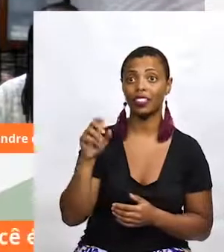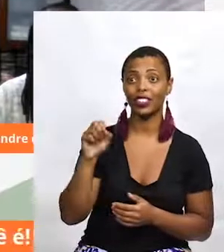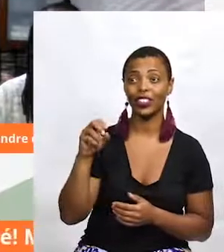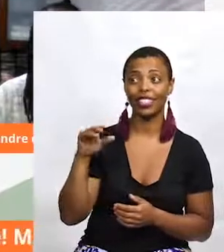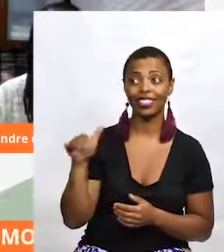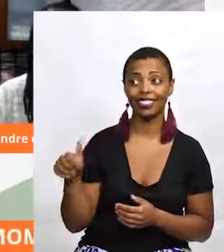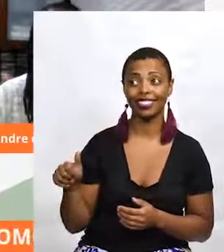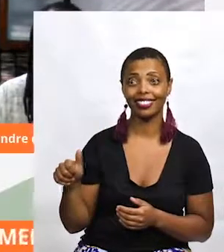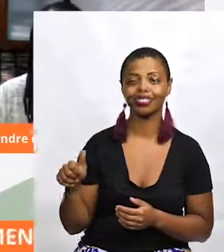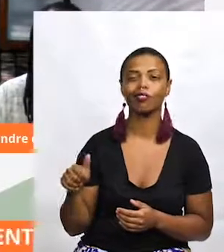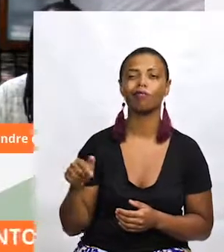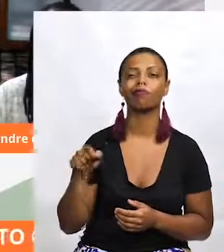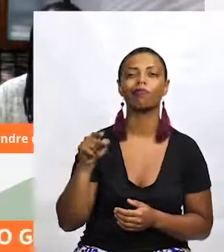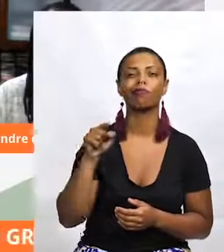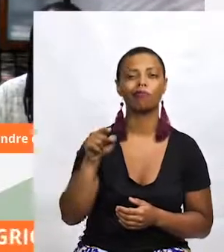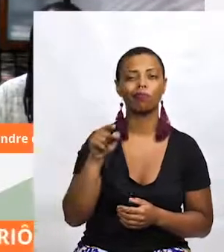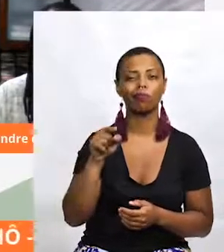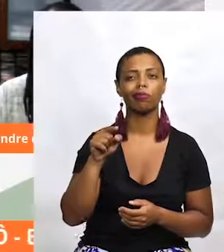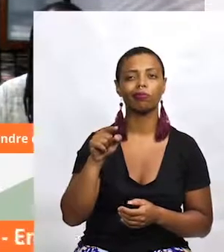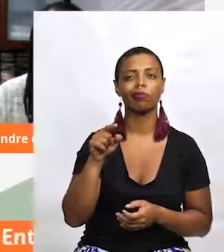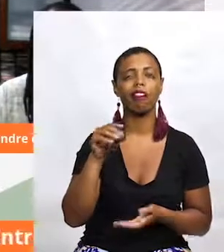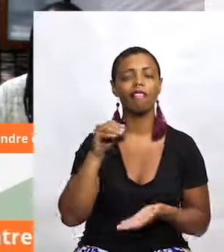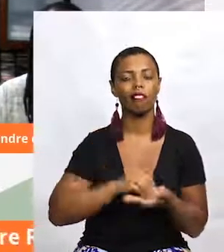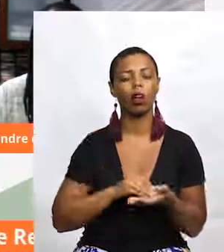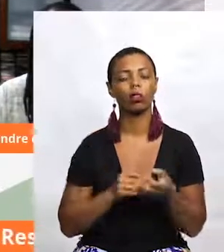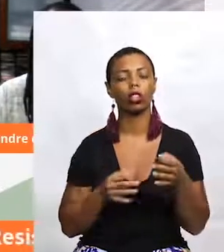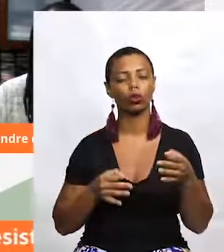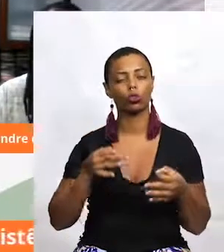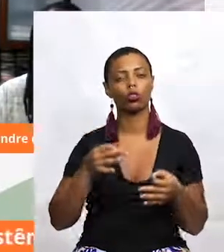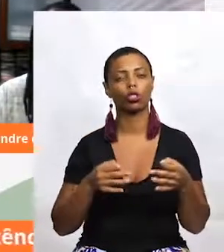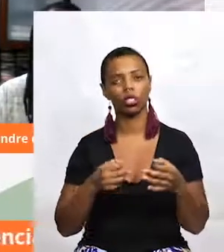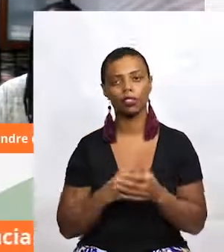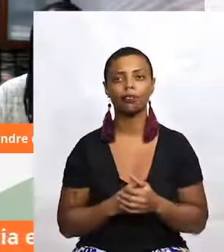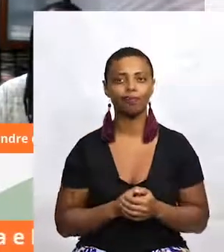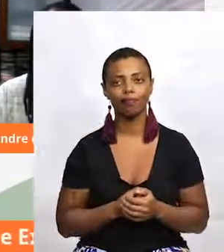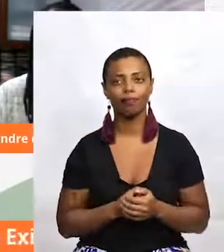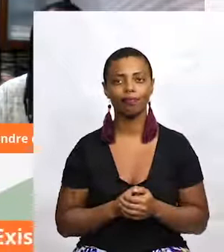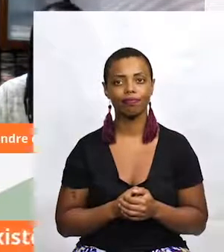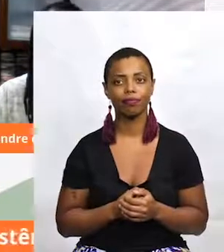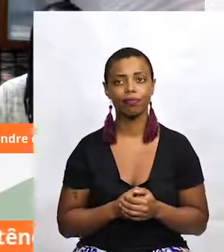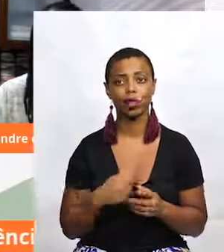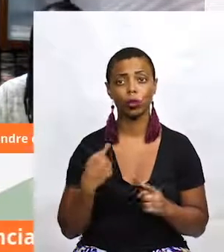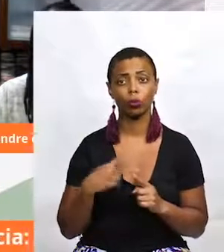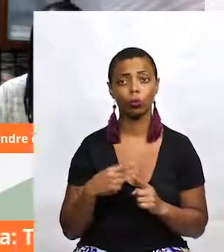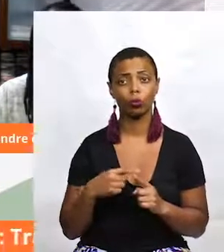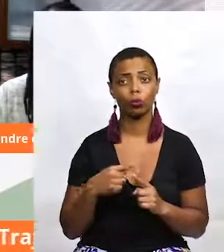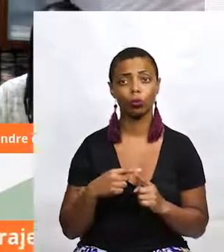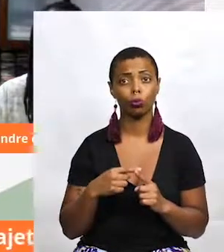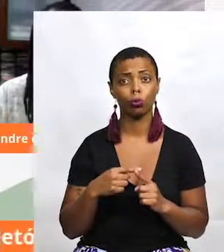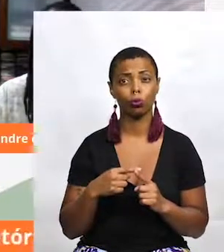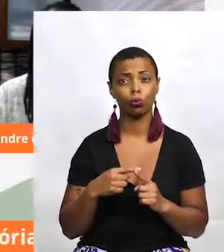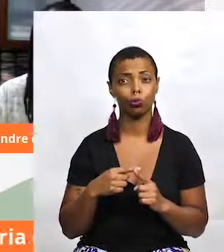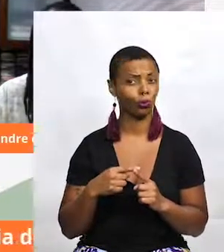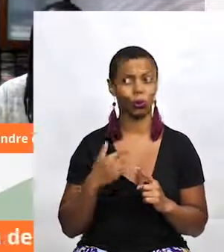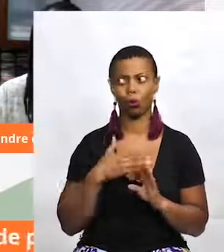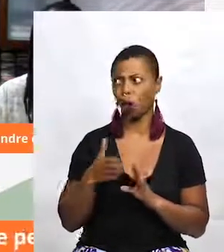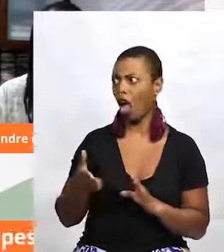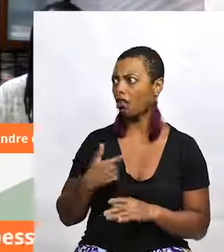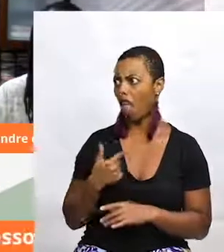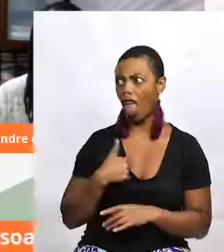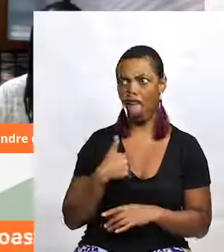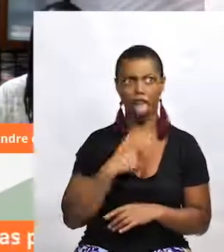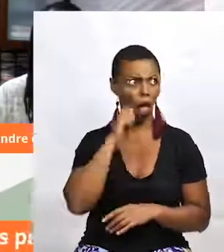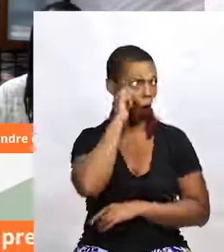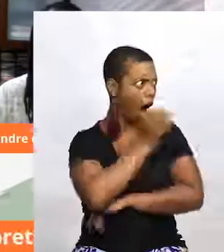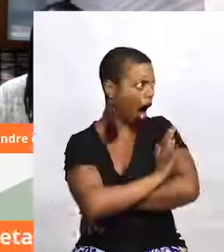Uma injustiça imensa. Porque tudo somado não é racismo. Não, eu não